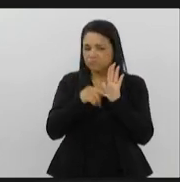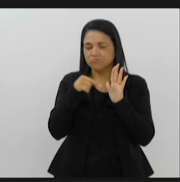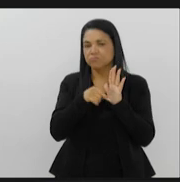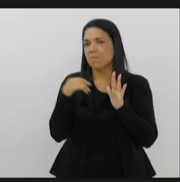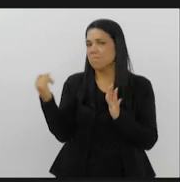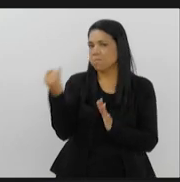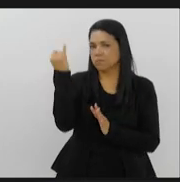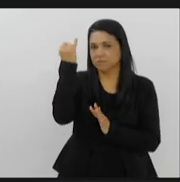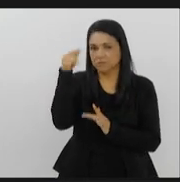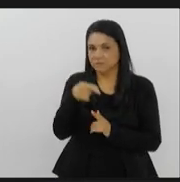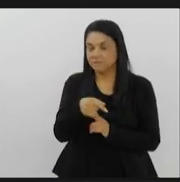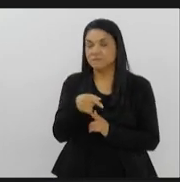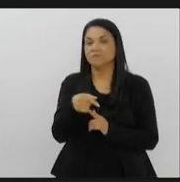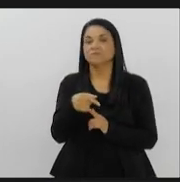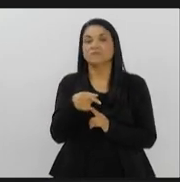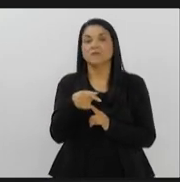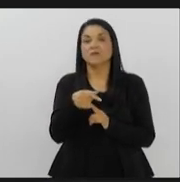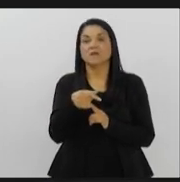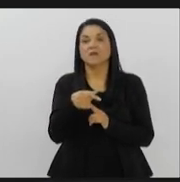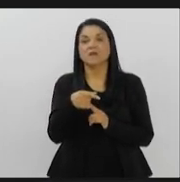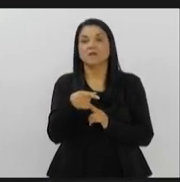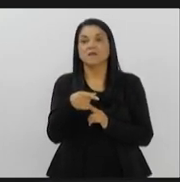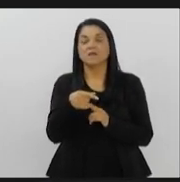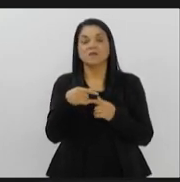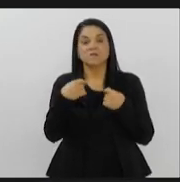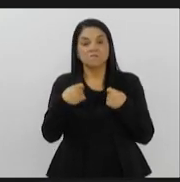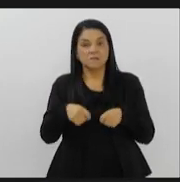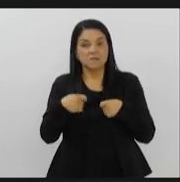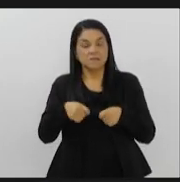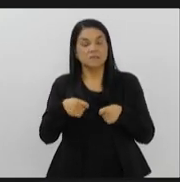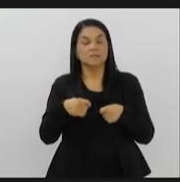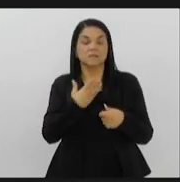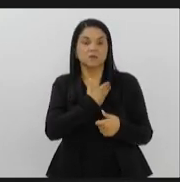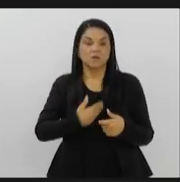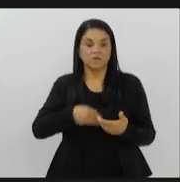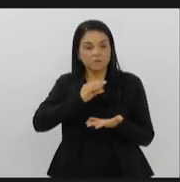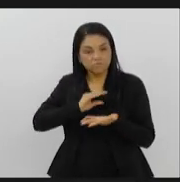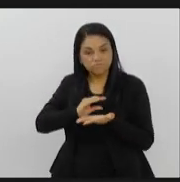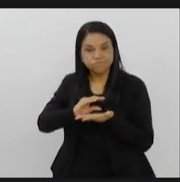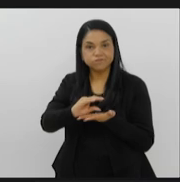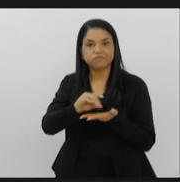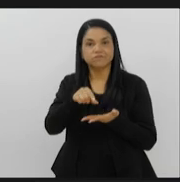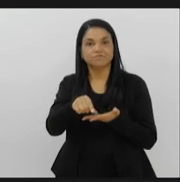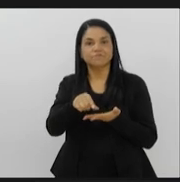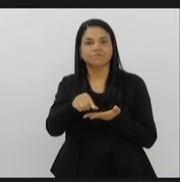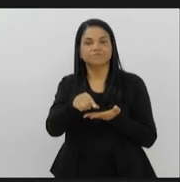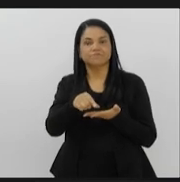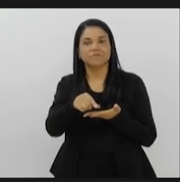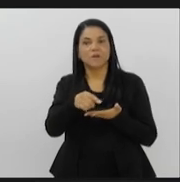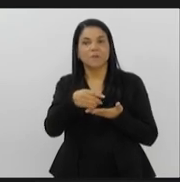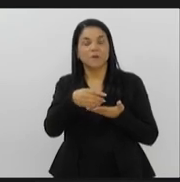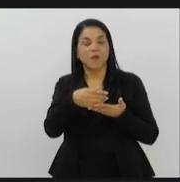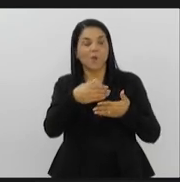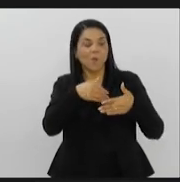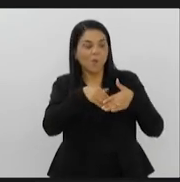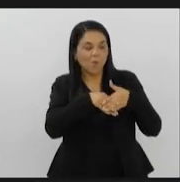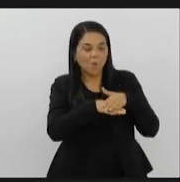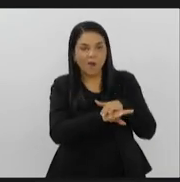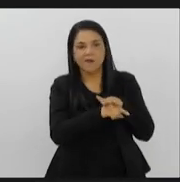essa demanda aumentada, vai precisar que o governo invista também mais no armazenamento refrigerado. Porque o que acontece é o